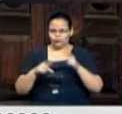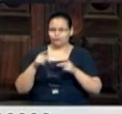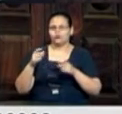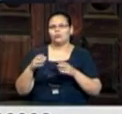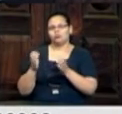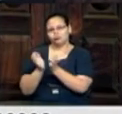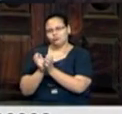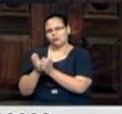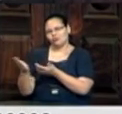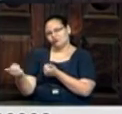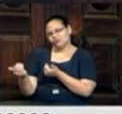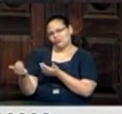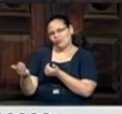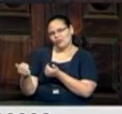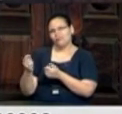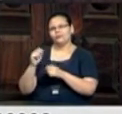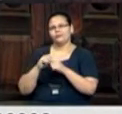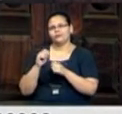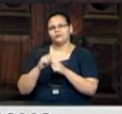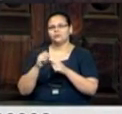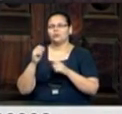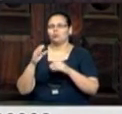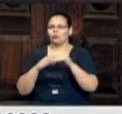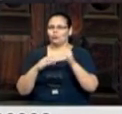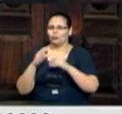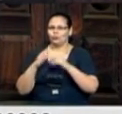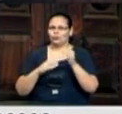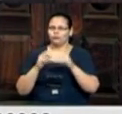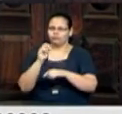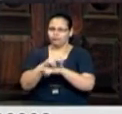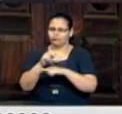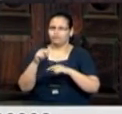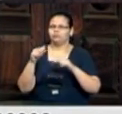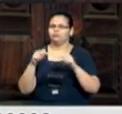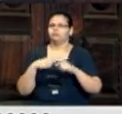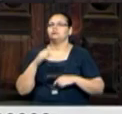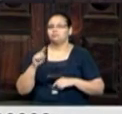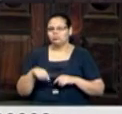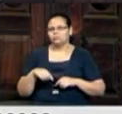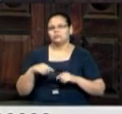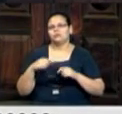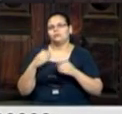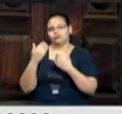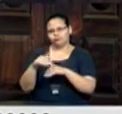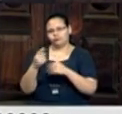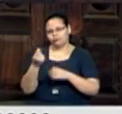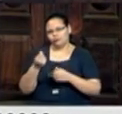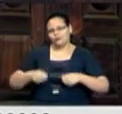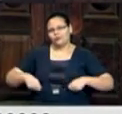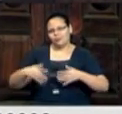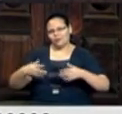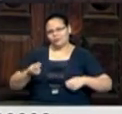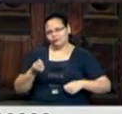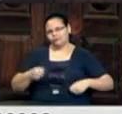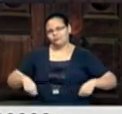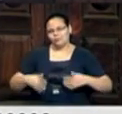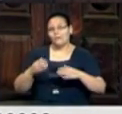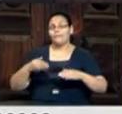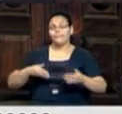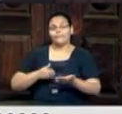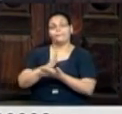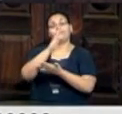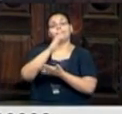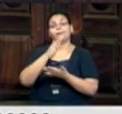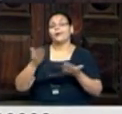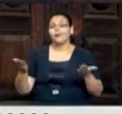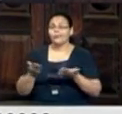jovens principalmente, fizeram concurso, gastaram dinheiro para fazer o concurso, passaram no concurso e até